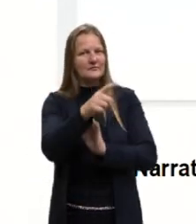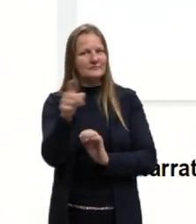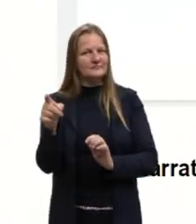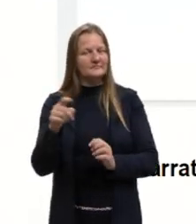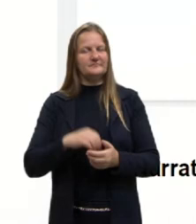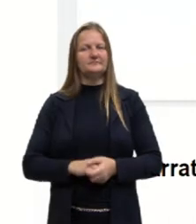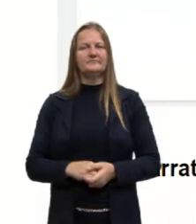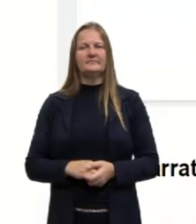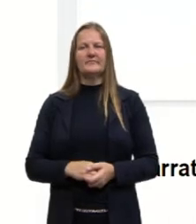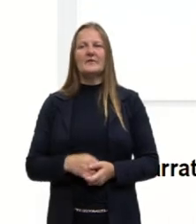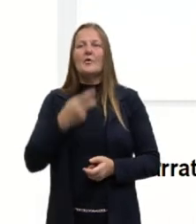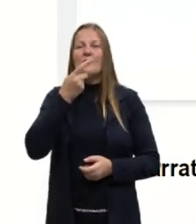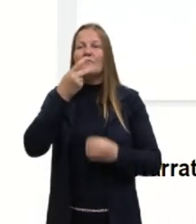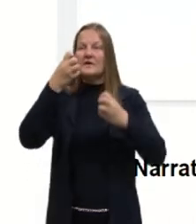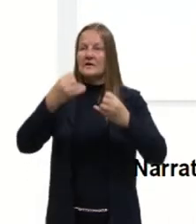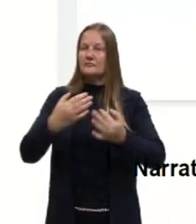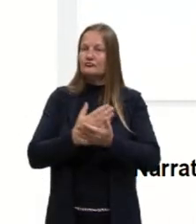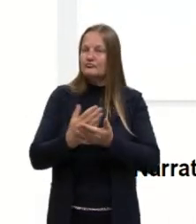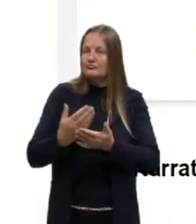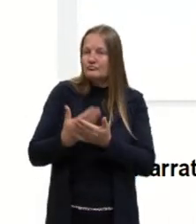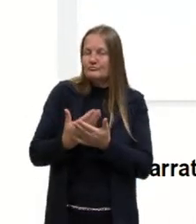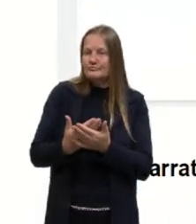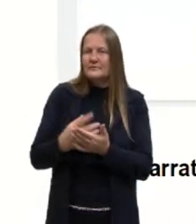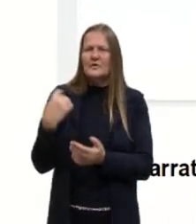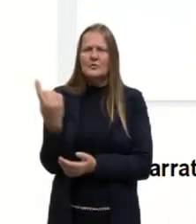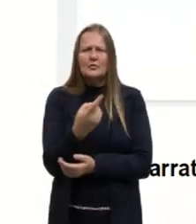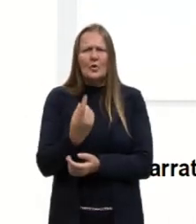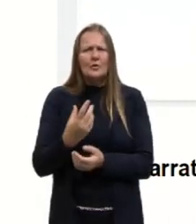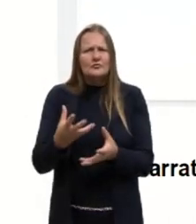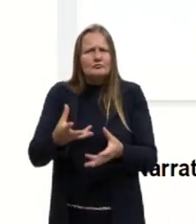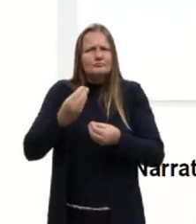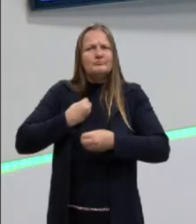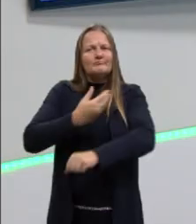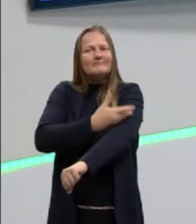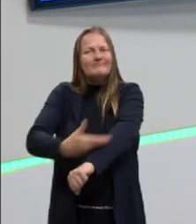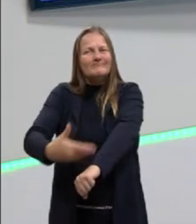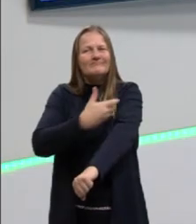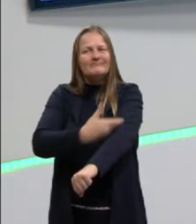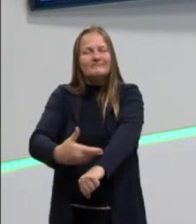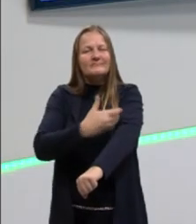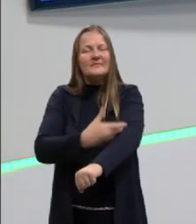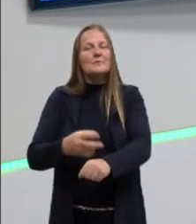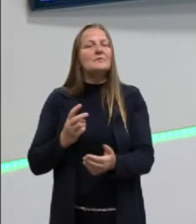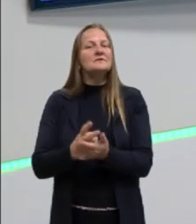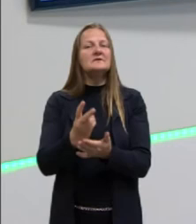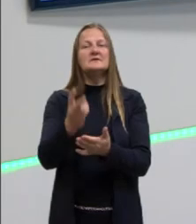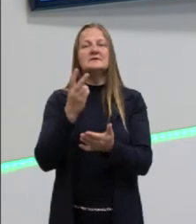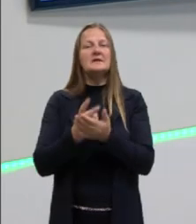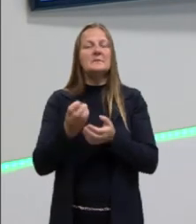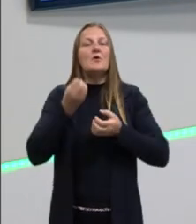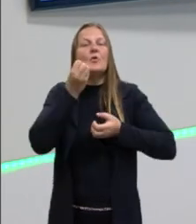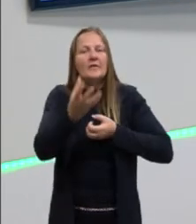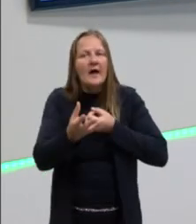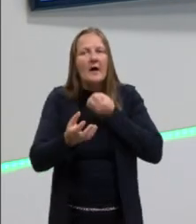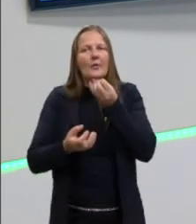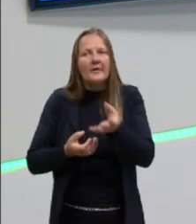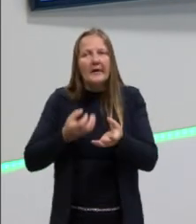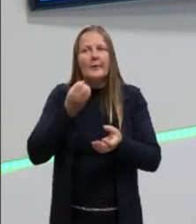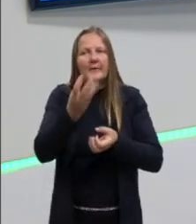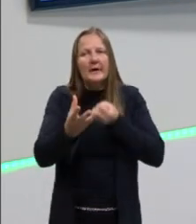como eu disse no início dessa aula nós somos habituados desde sempre a contar